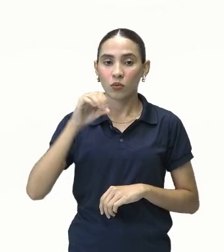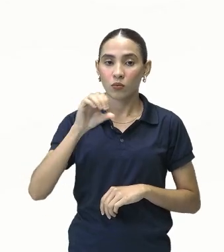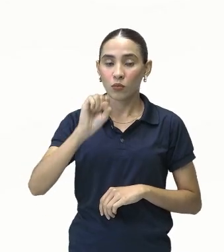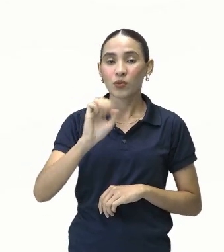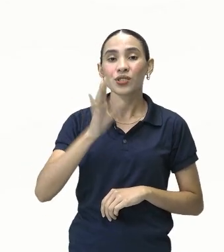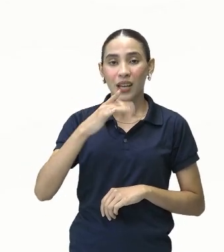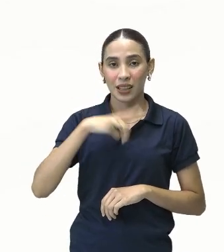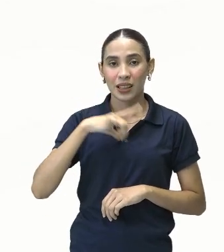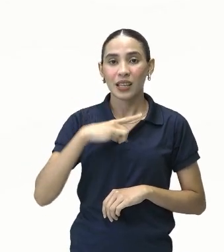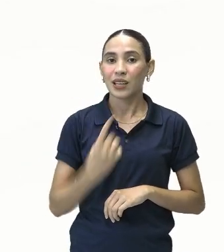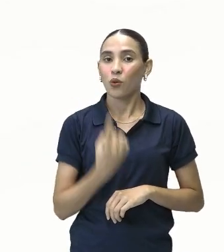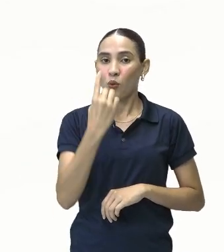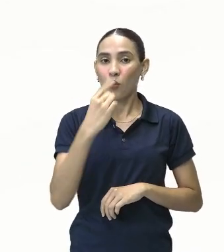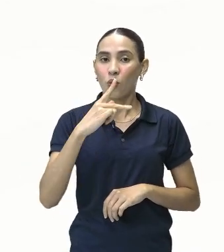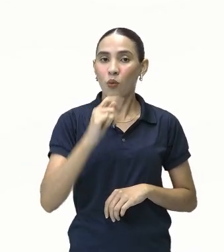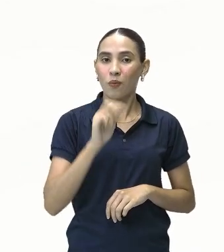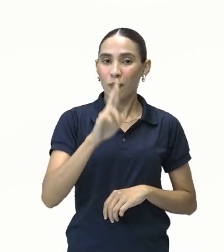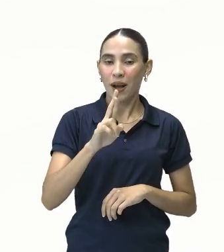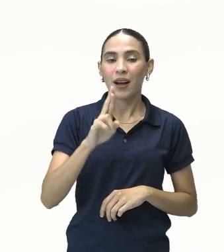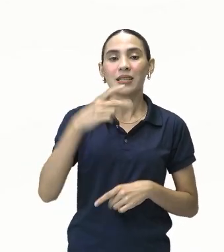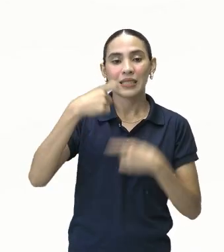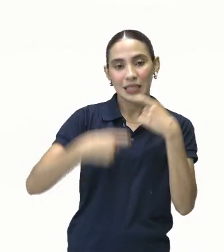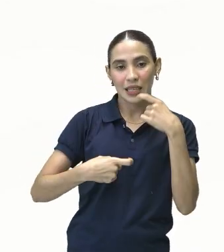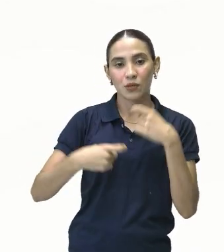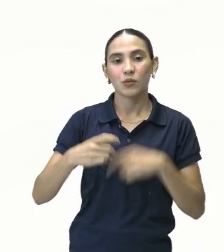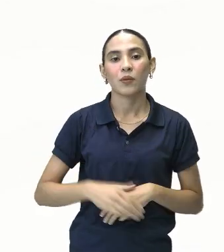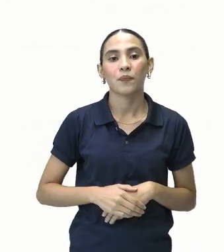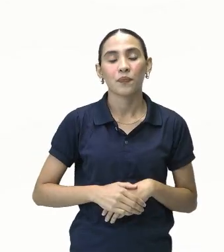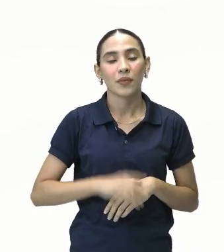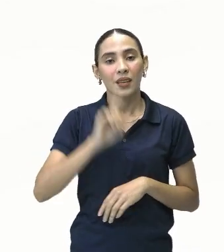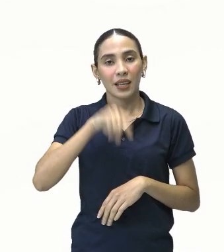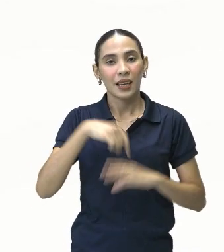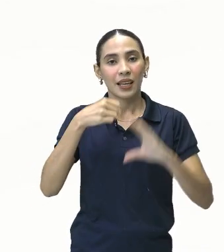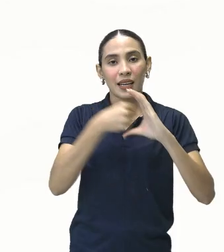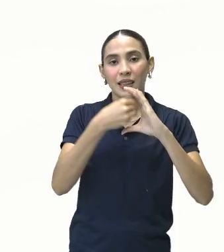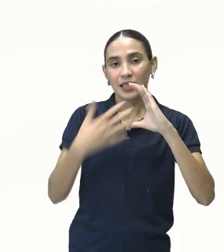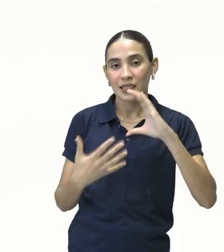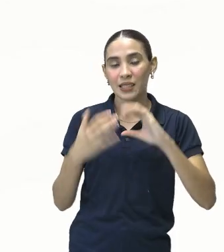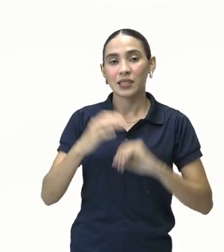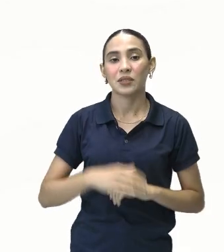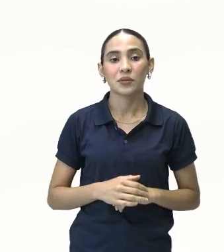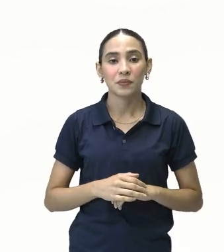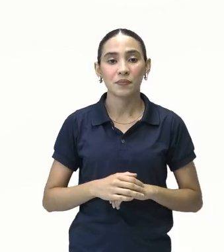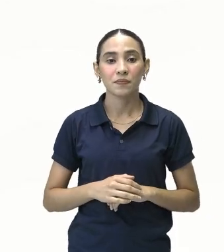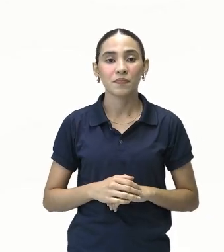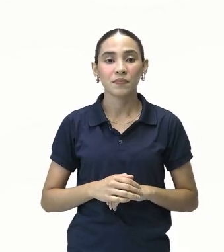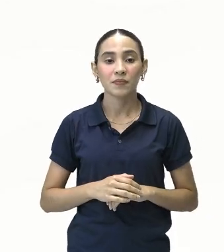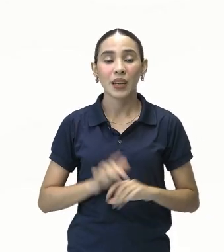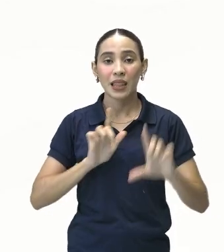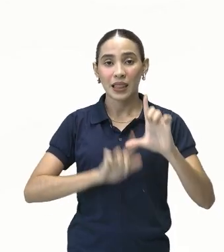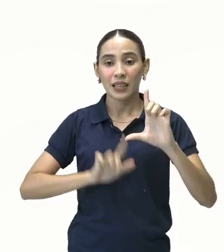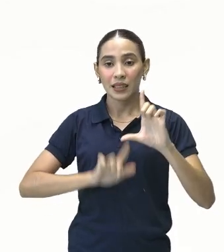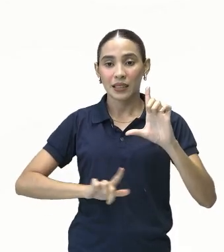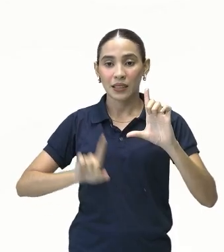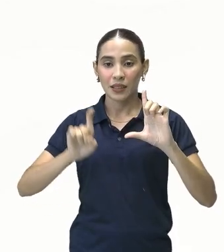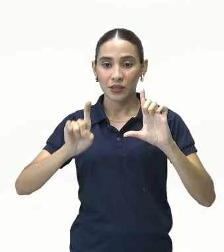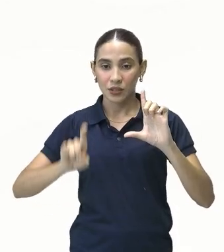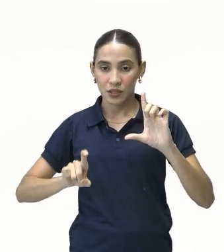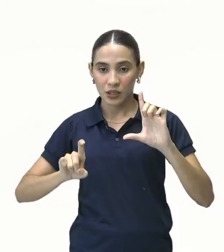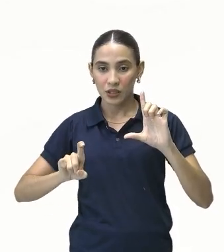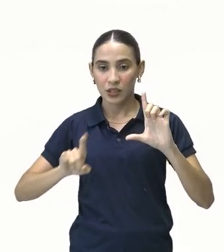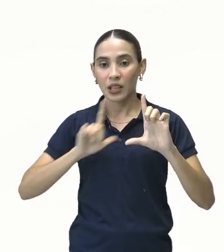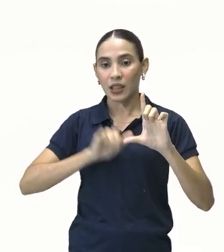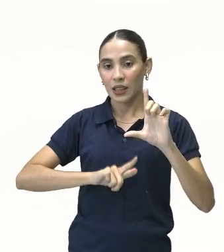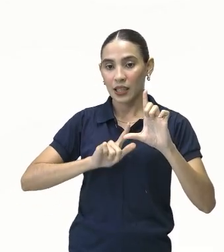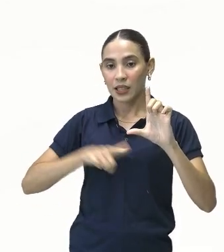um par sexual, né, que ele é caracterizado aqui pelas letras X